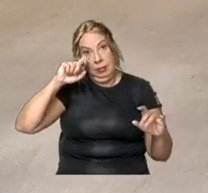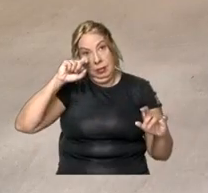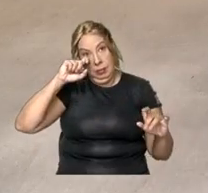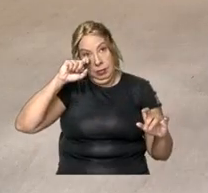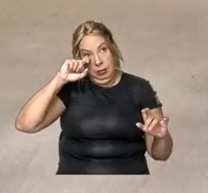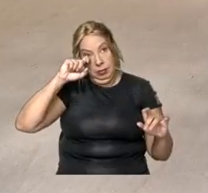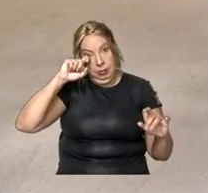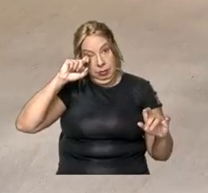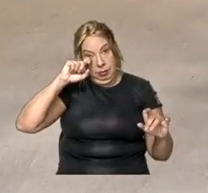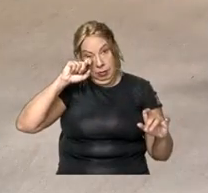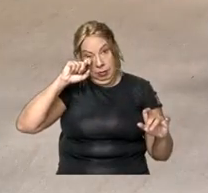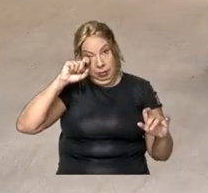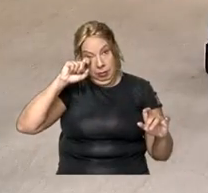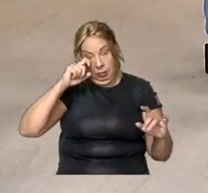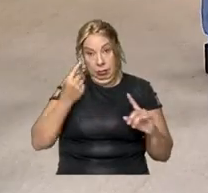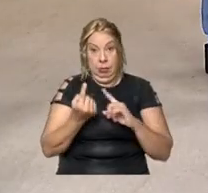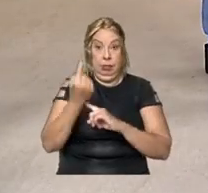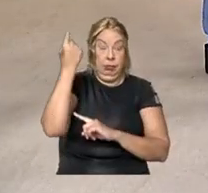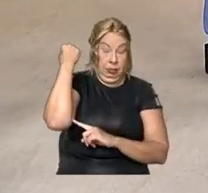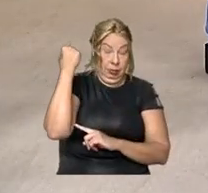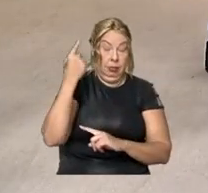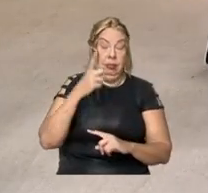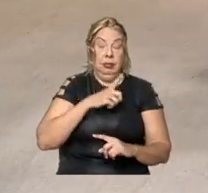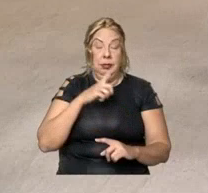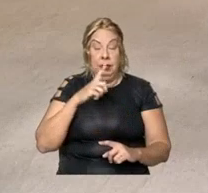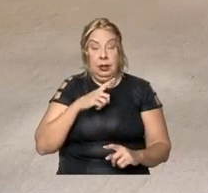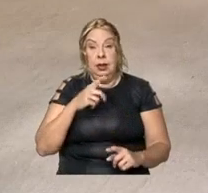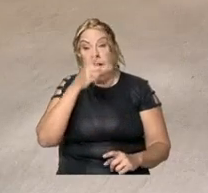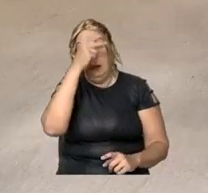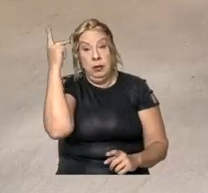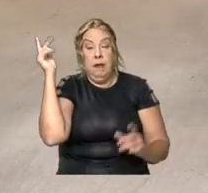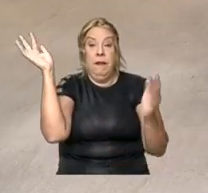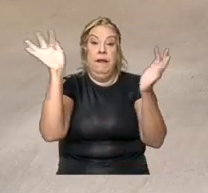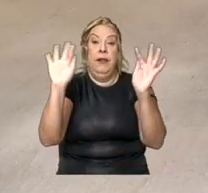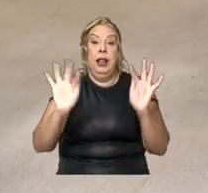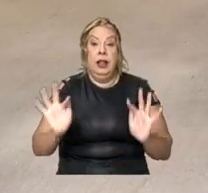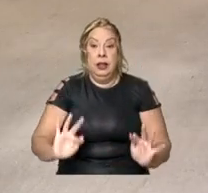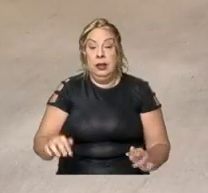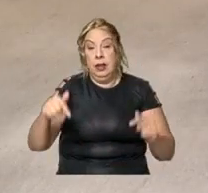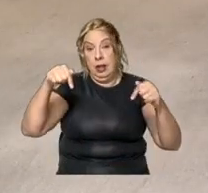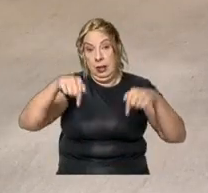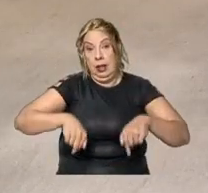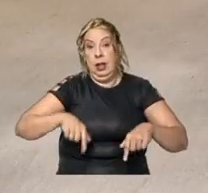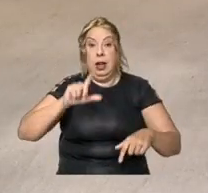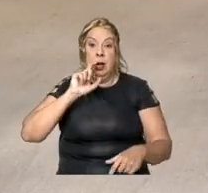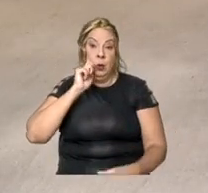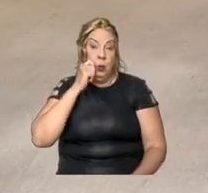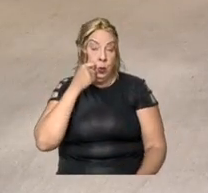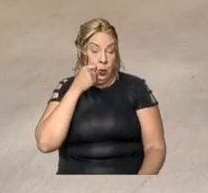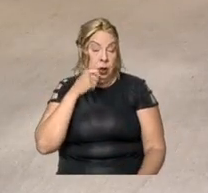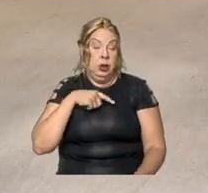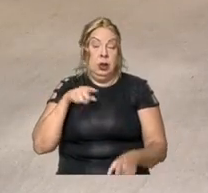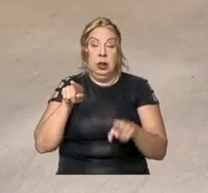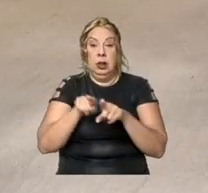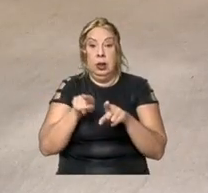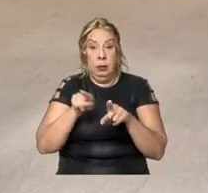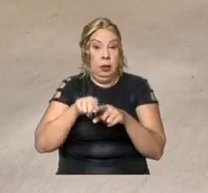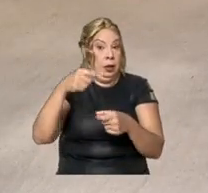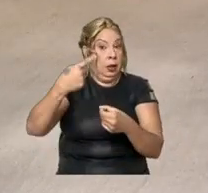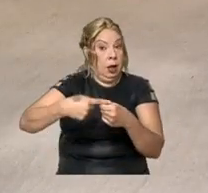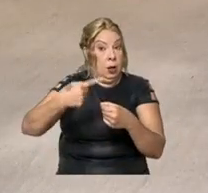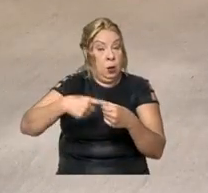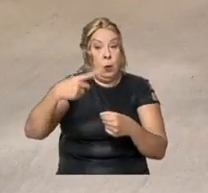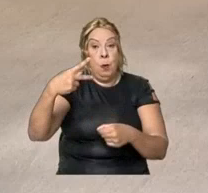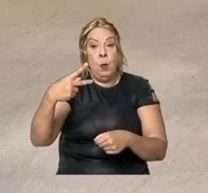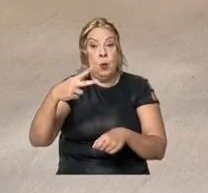nossos felizardos da última semana, né? É isso. Inclusive teve gente feliz da vida aqui em Aracaju, mas também lá em Poço Verde